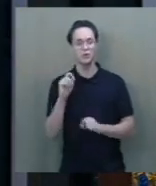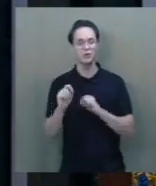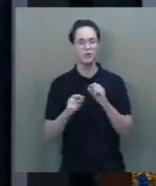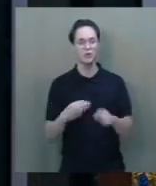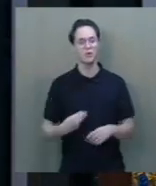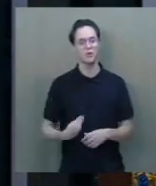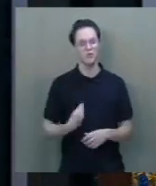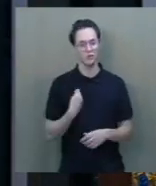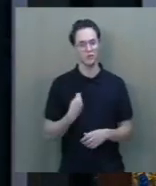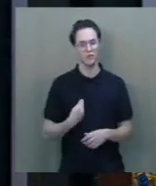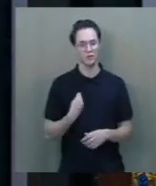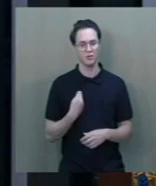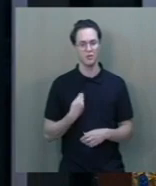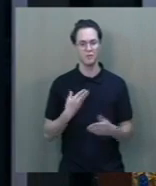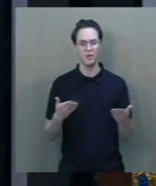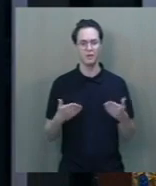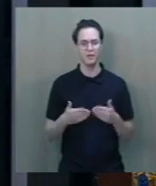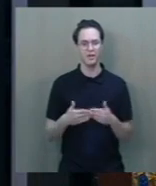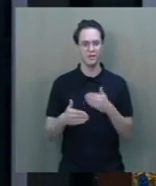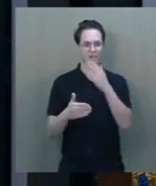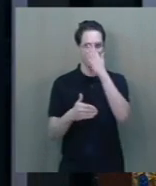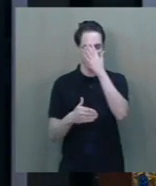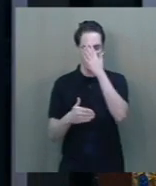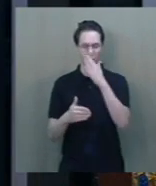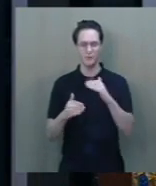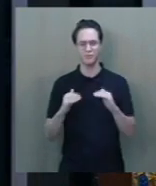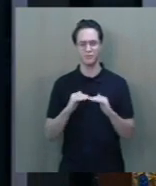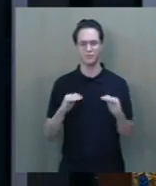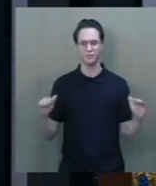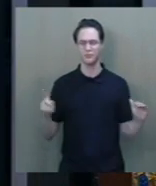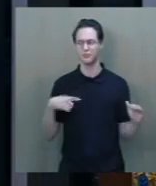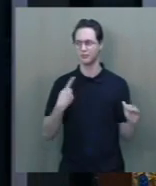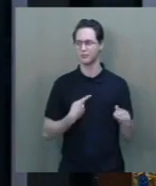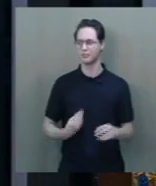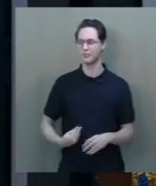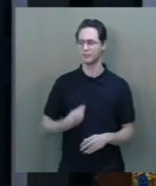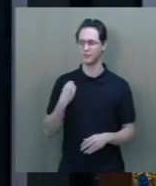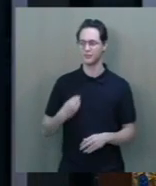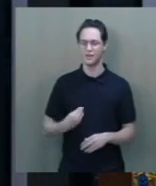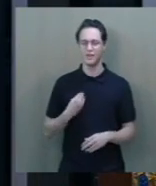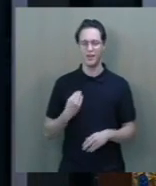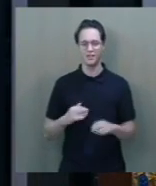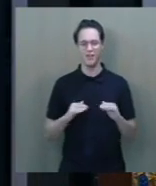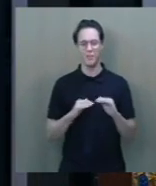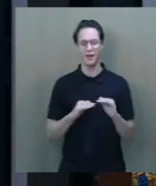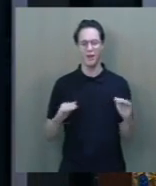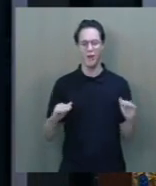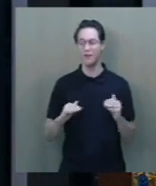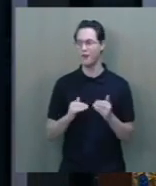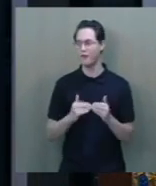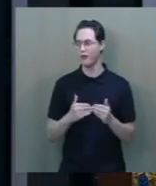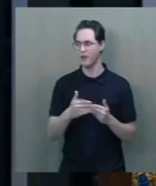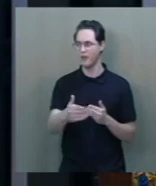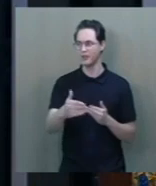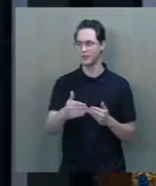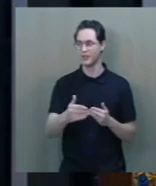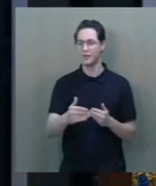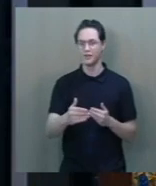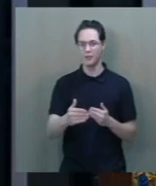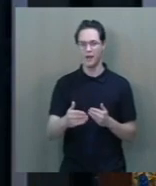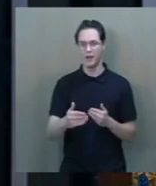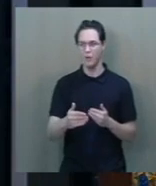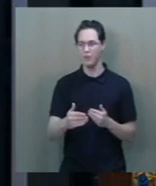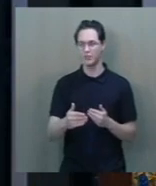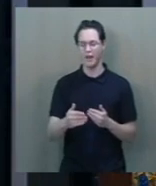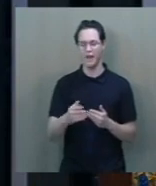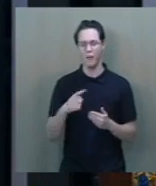mortos. Eu estou viva. Eu estou vivendo um tempo que a vida deve ser cada vez mais valorizada. Aos